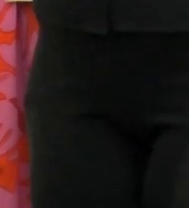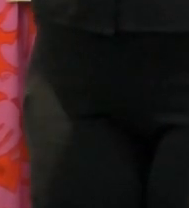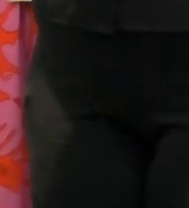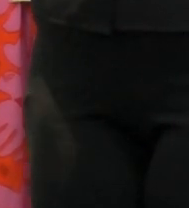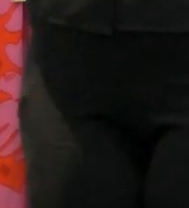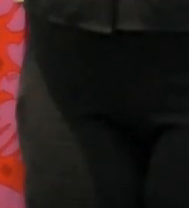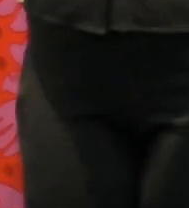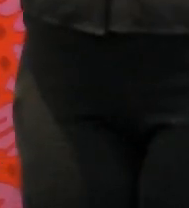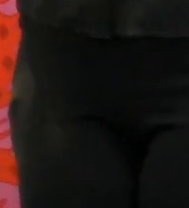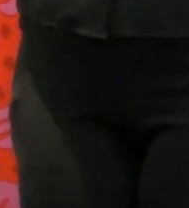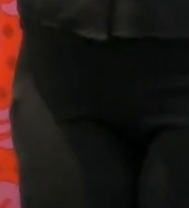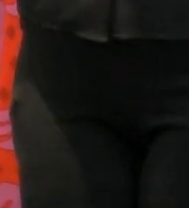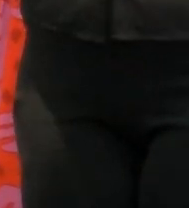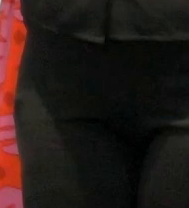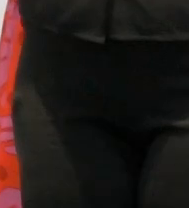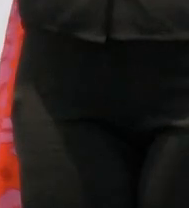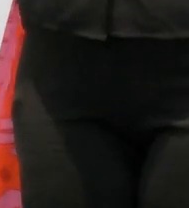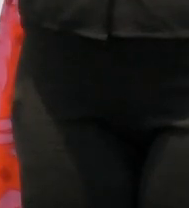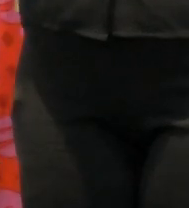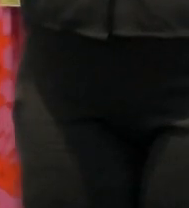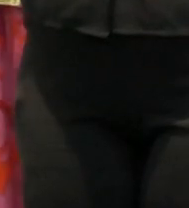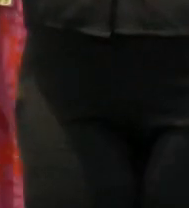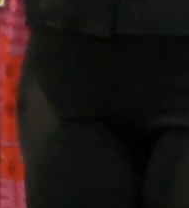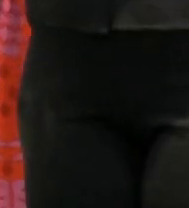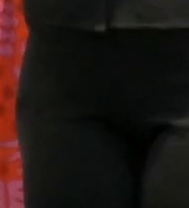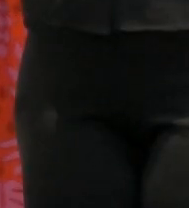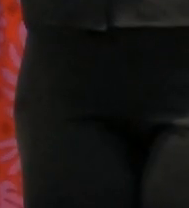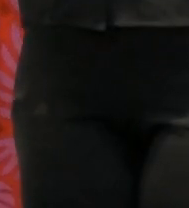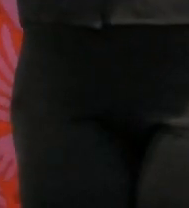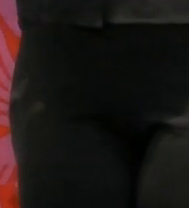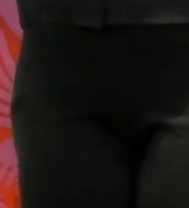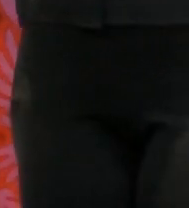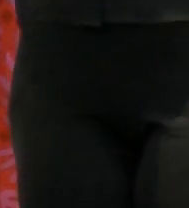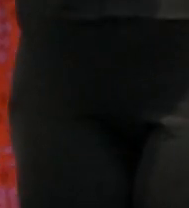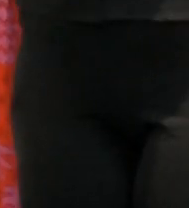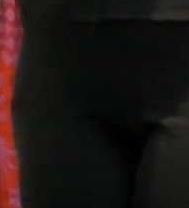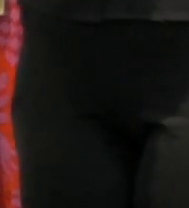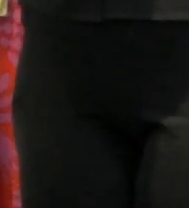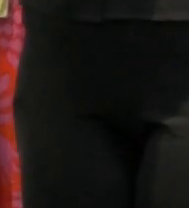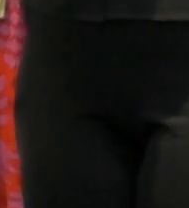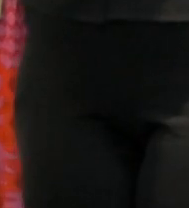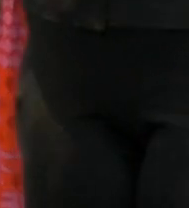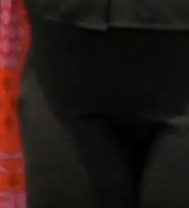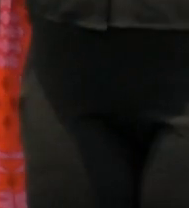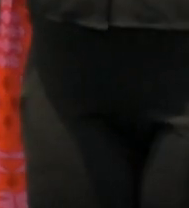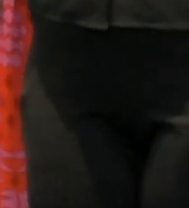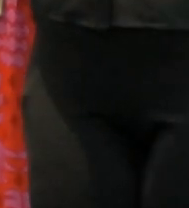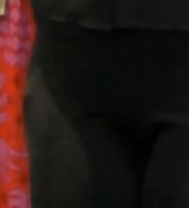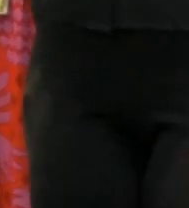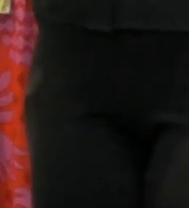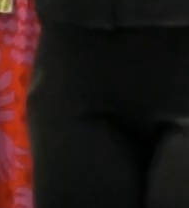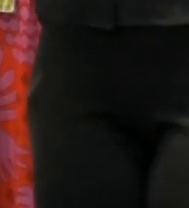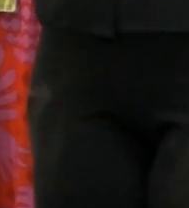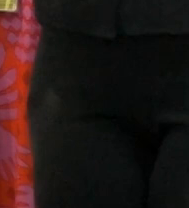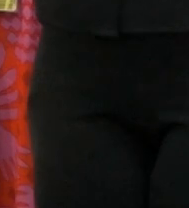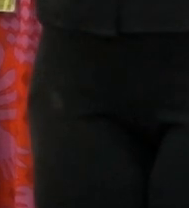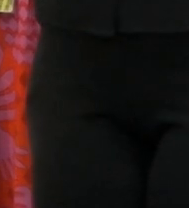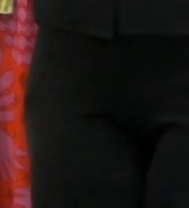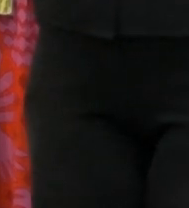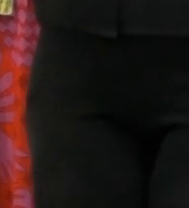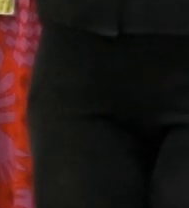tratamento Carla Mateus out esc o dente lind Mateus hoje permite pentear o